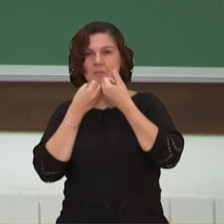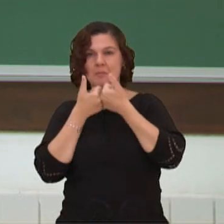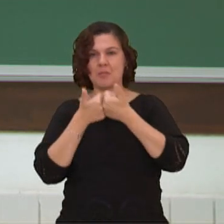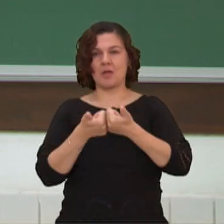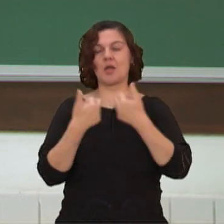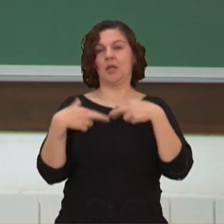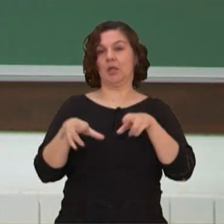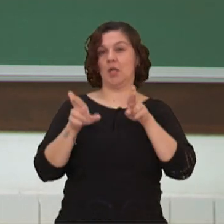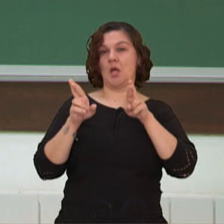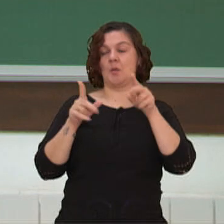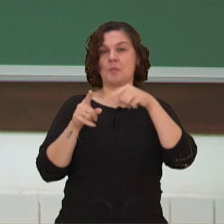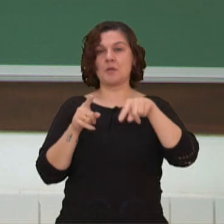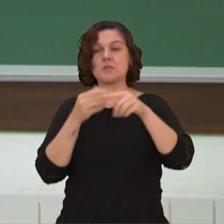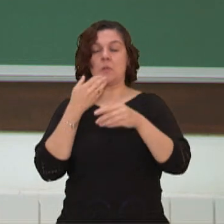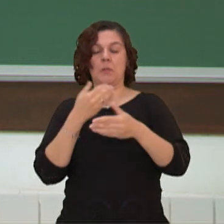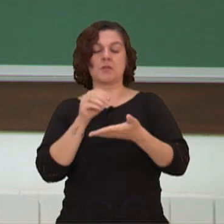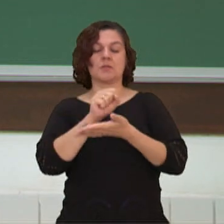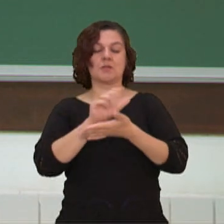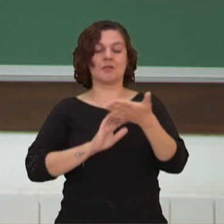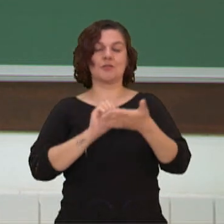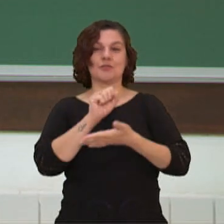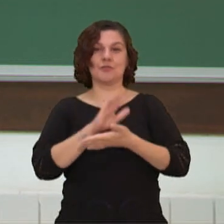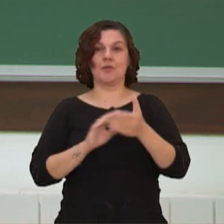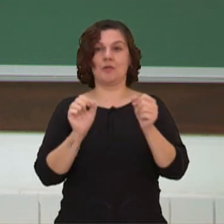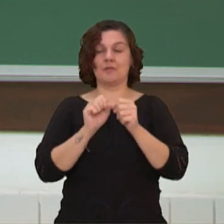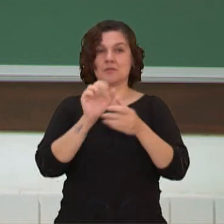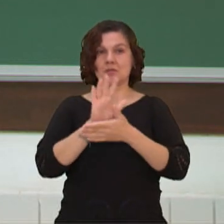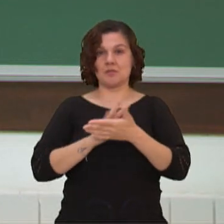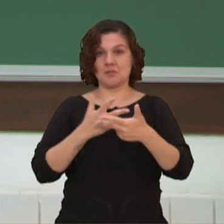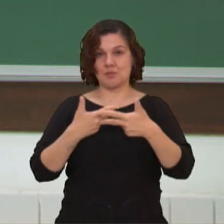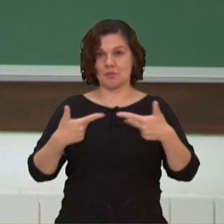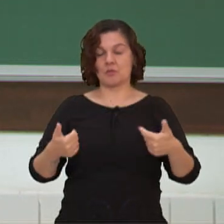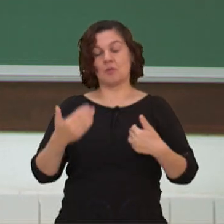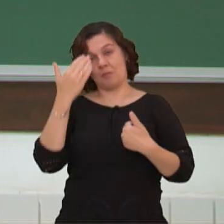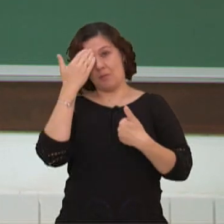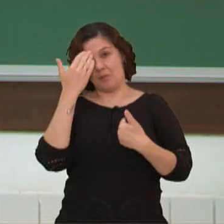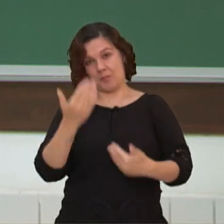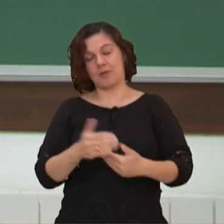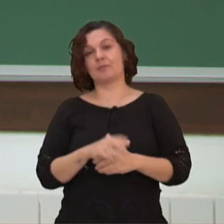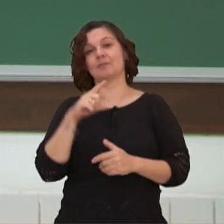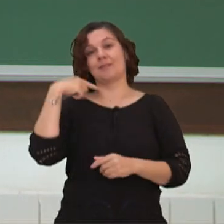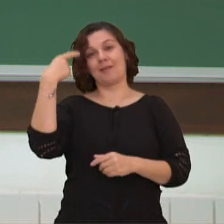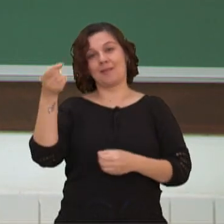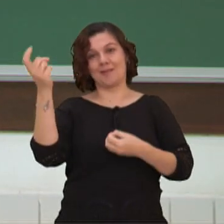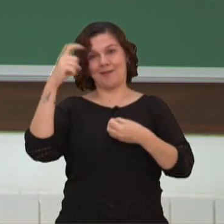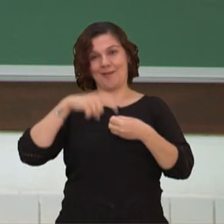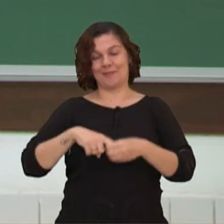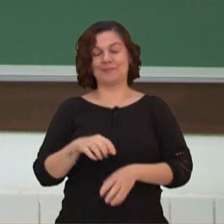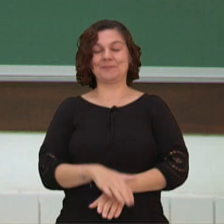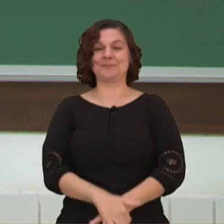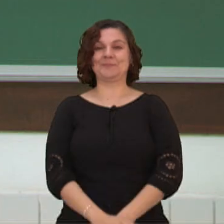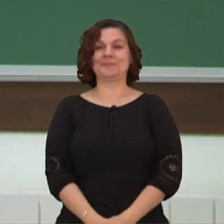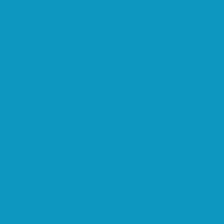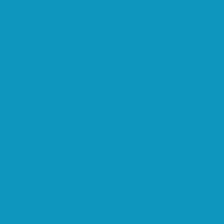aquelas atividades que eu sempre sugiro para a sua quarentena. Obrigado por acompanhar a aula de hoje e até a próxima retomada.